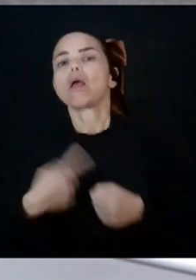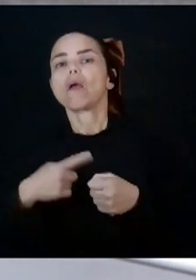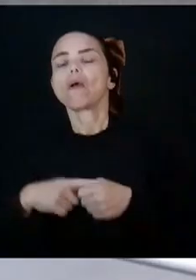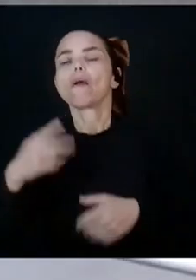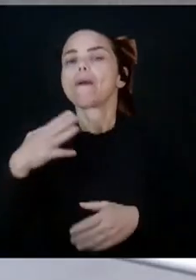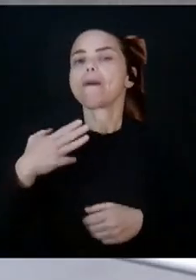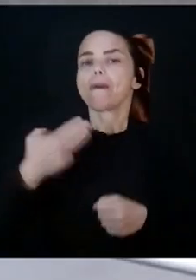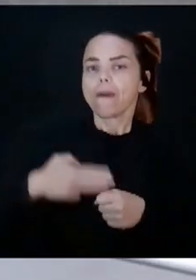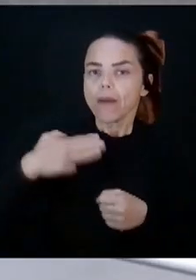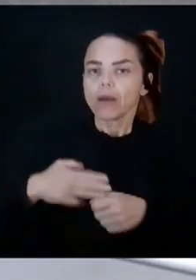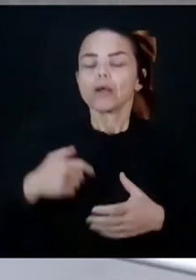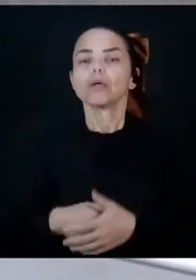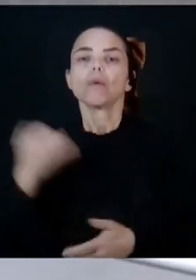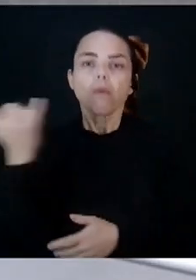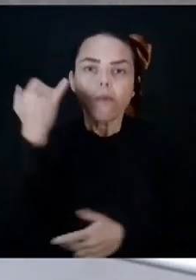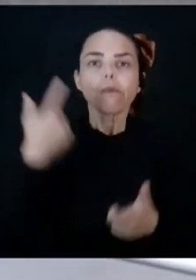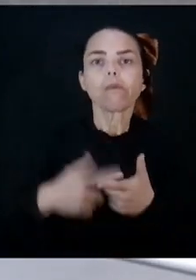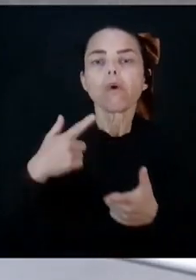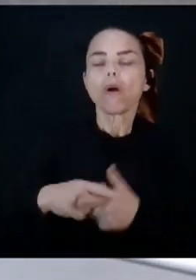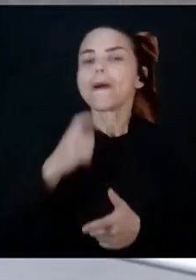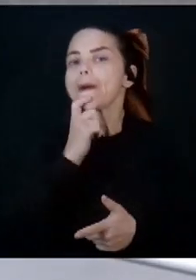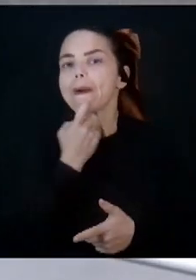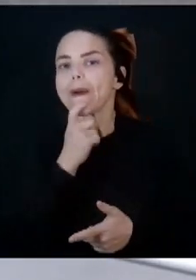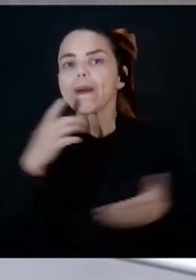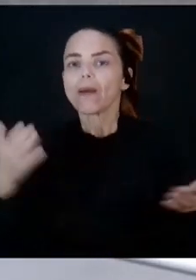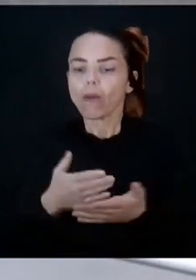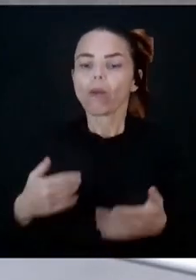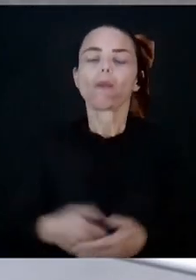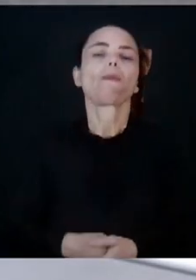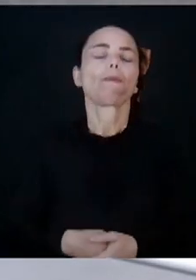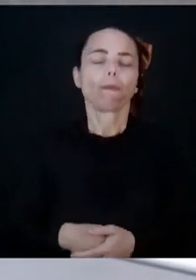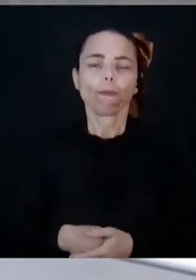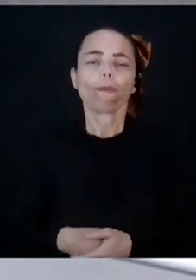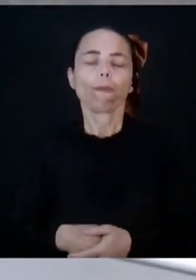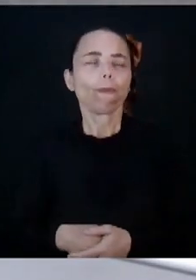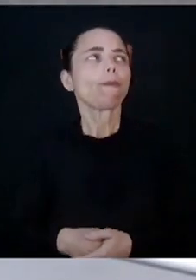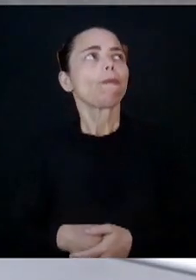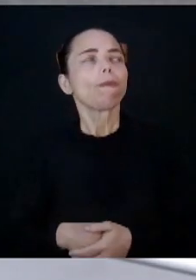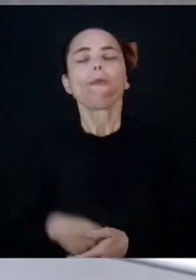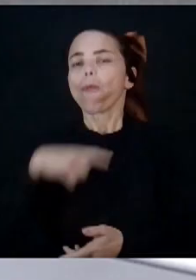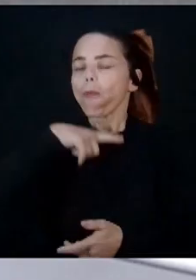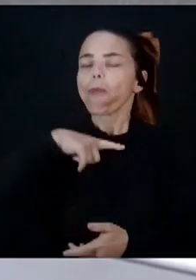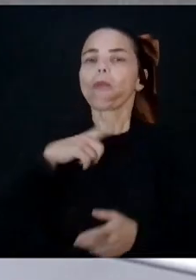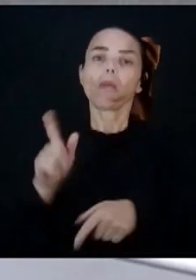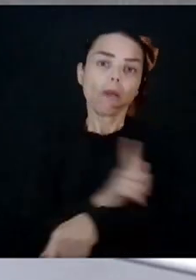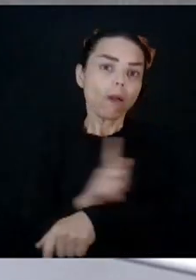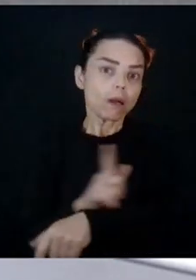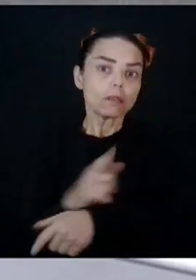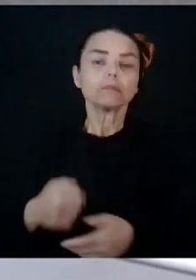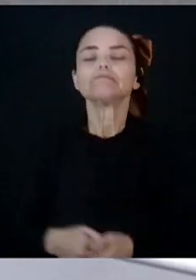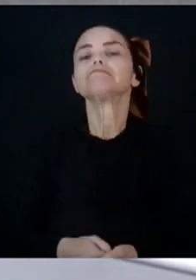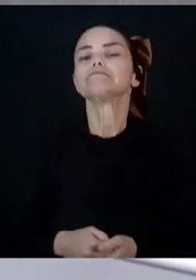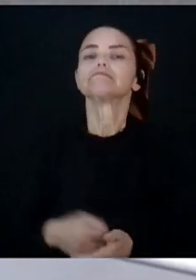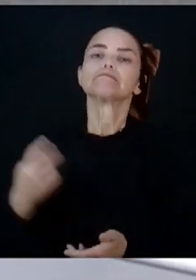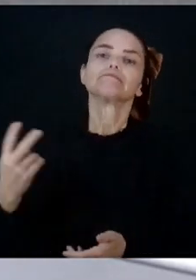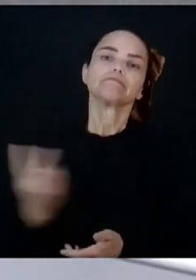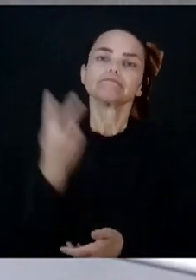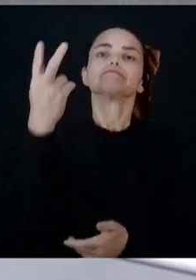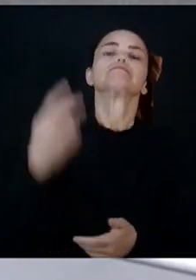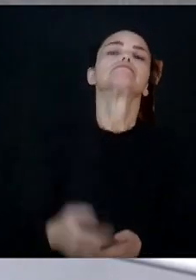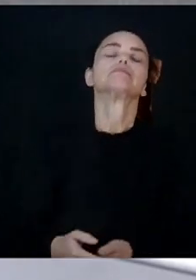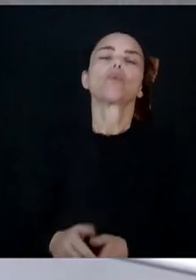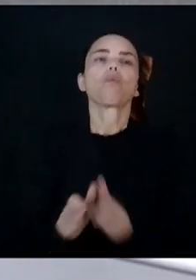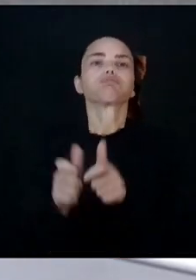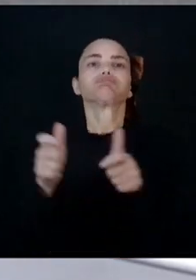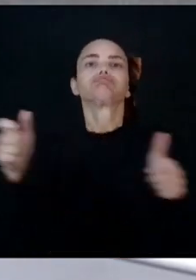É importante porque Campinas hoje tem uma gestão no valor extremamente grande, quase